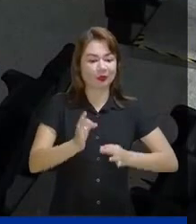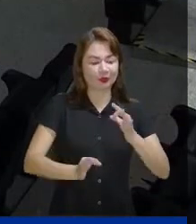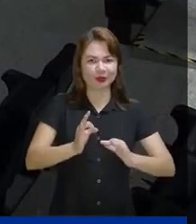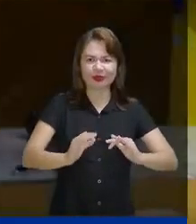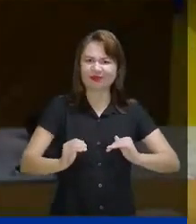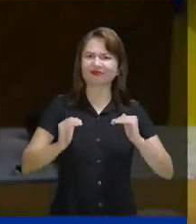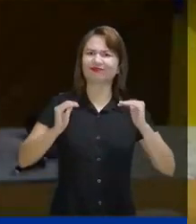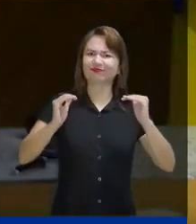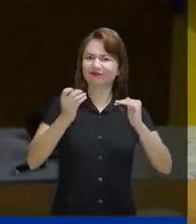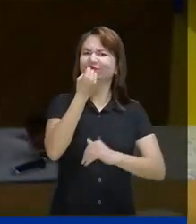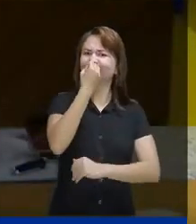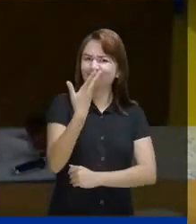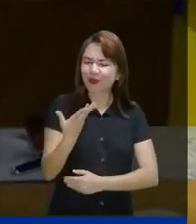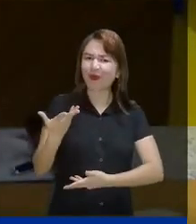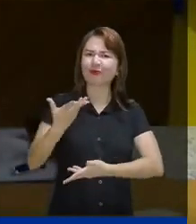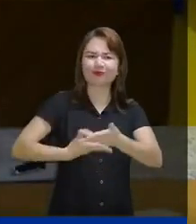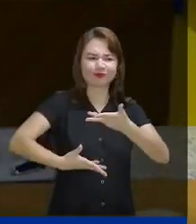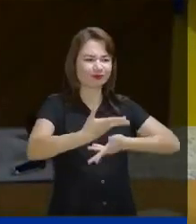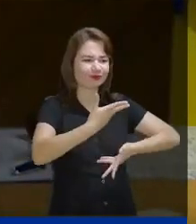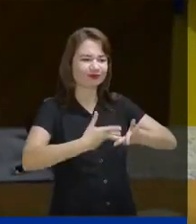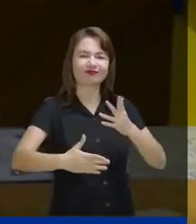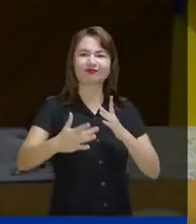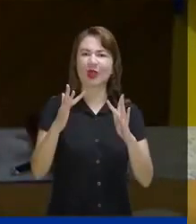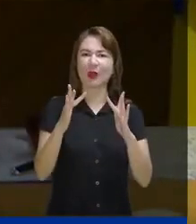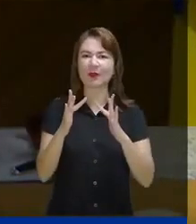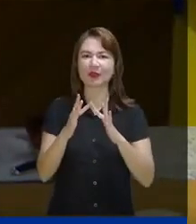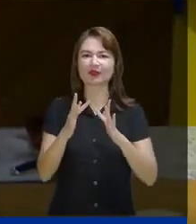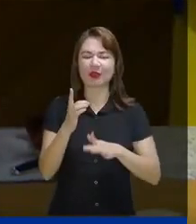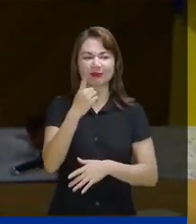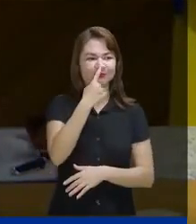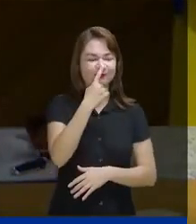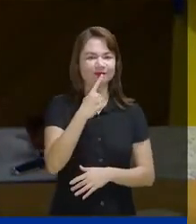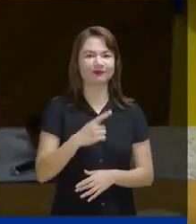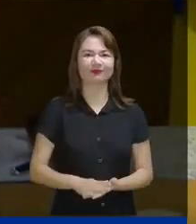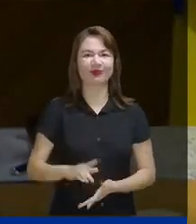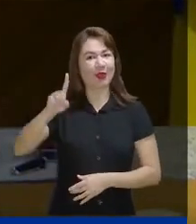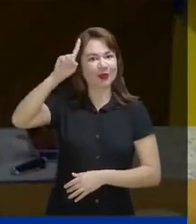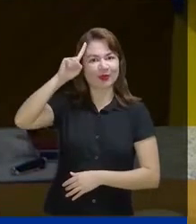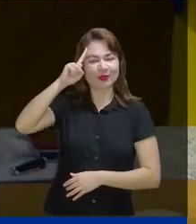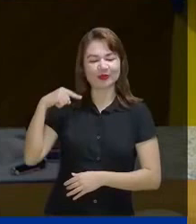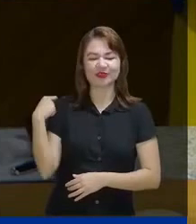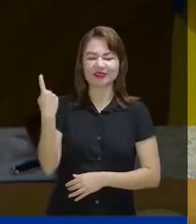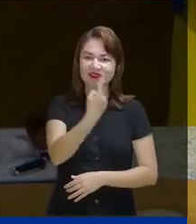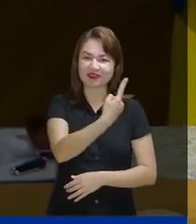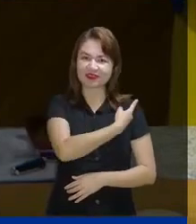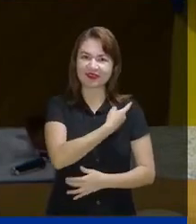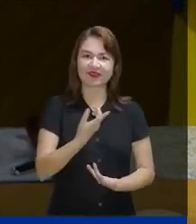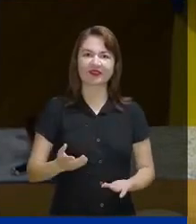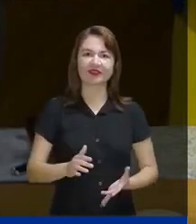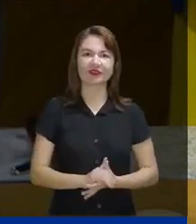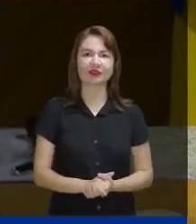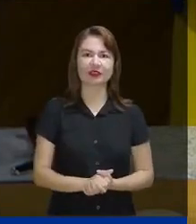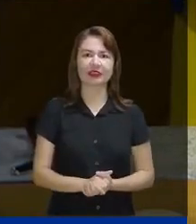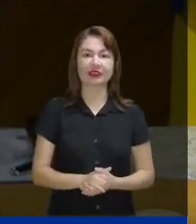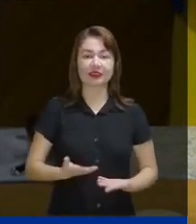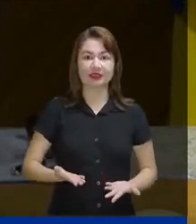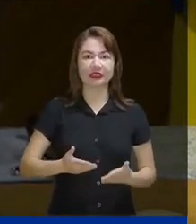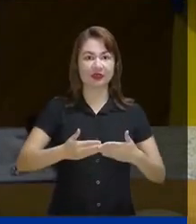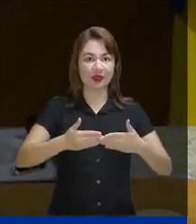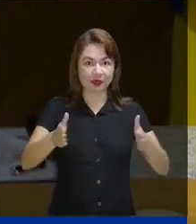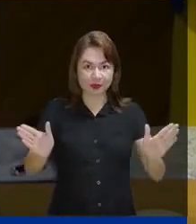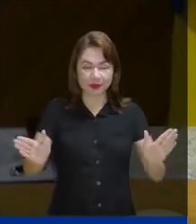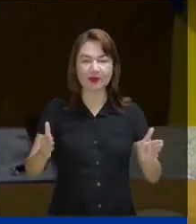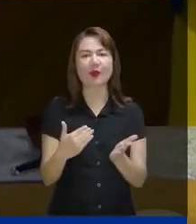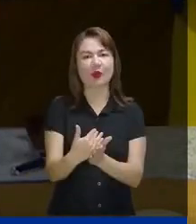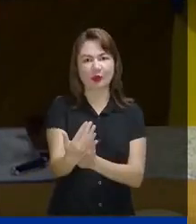e realmente faz falta essa proximidade diária, né, que temos. Então, havendo quórum, declaro